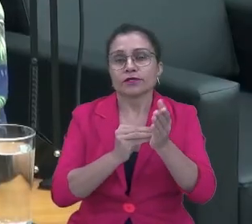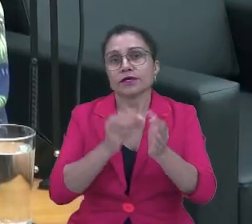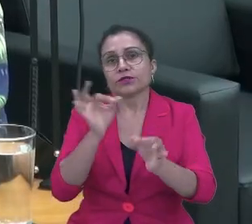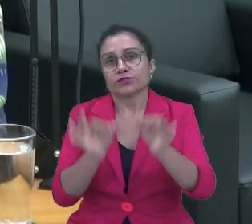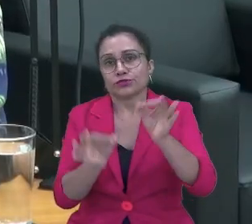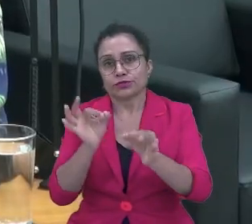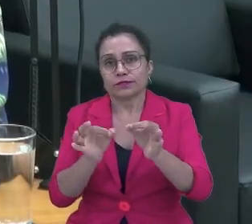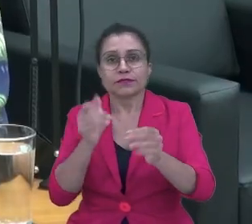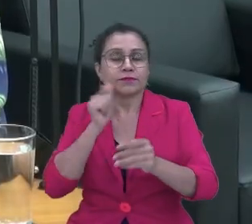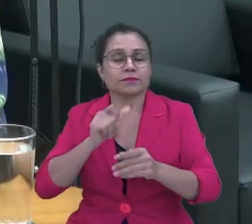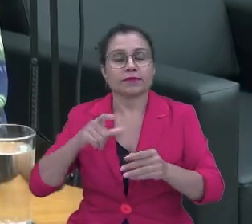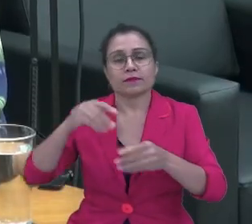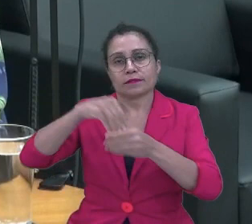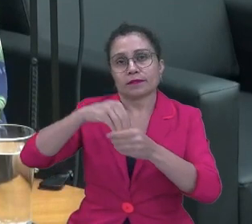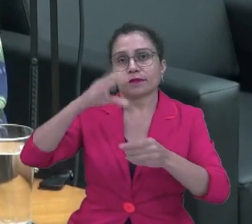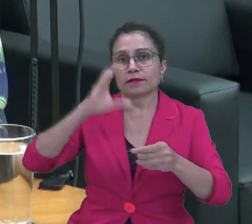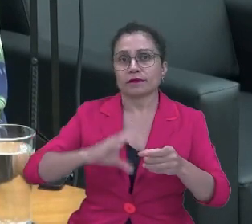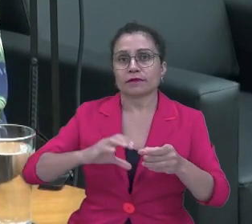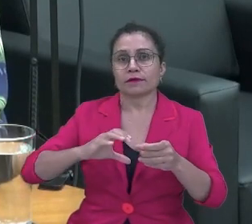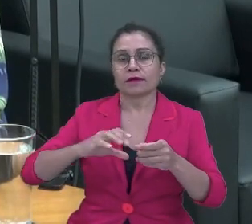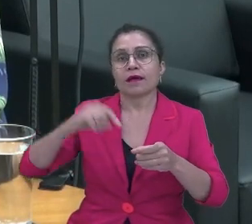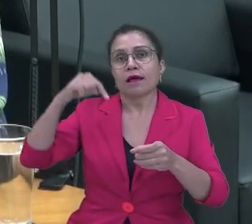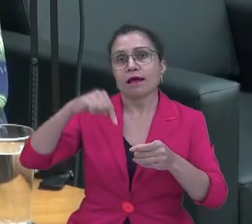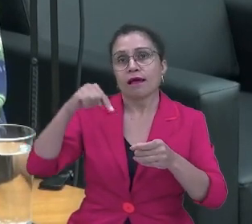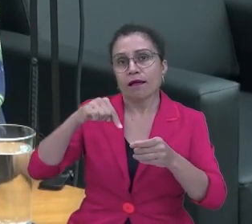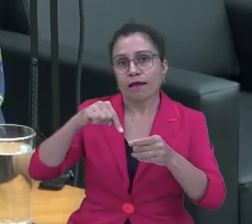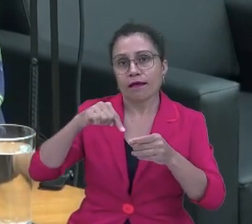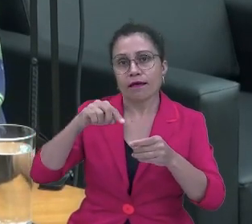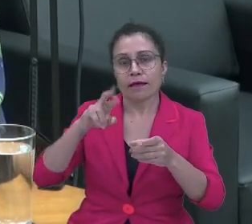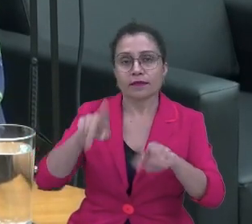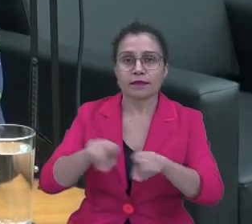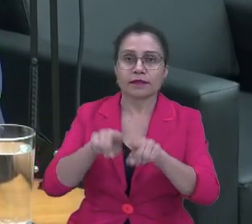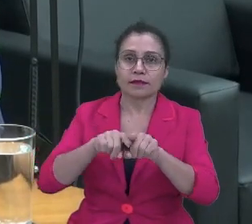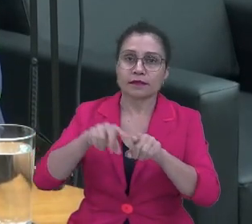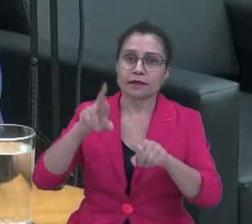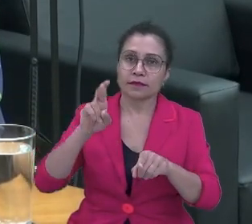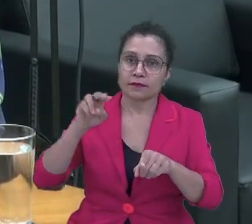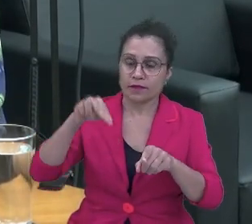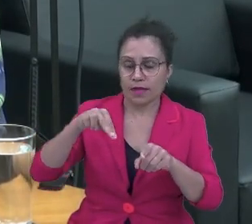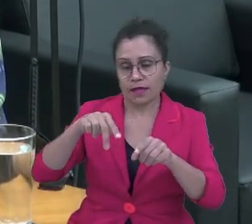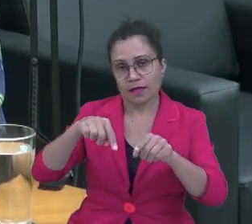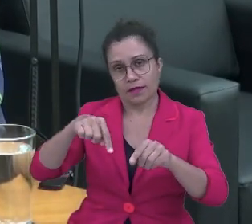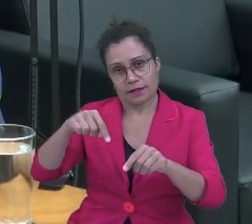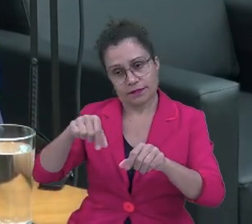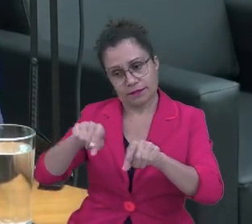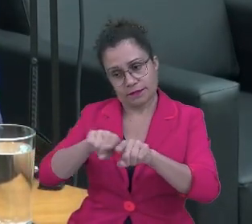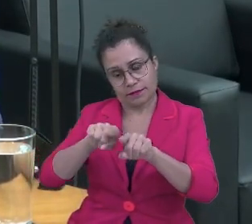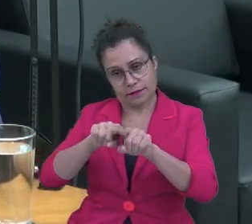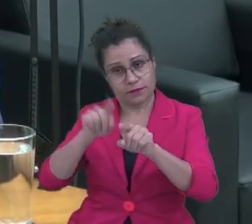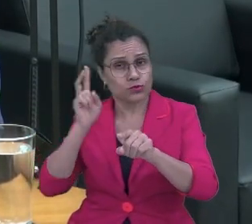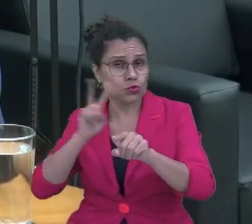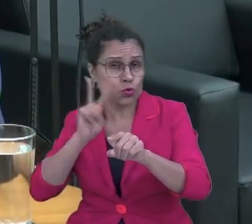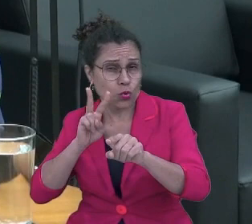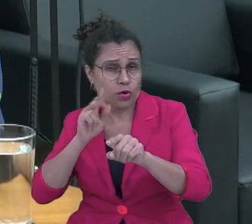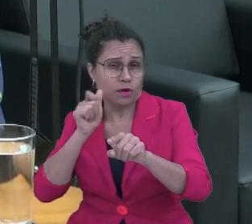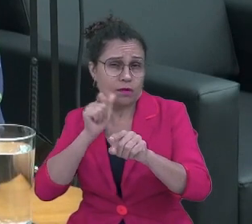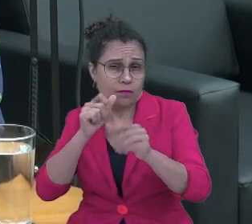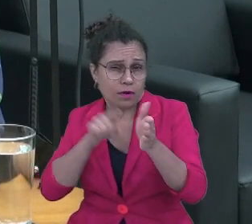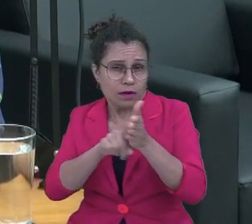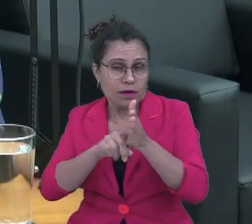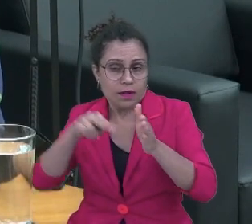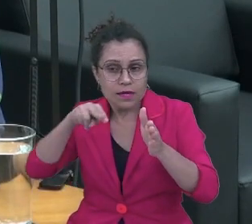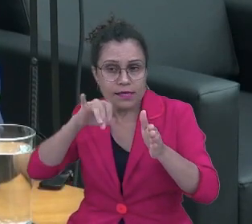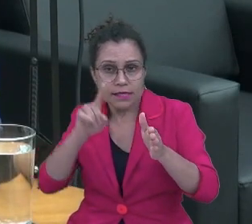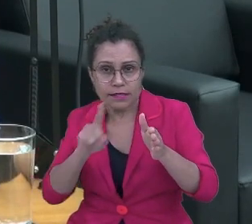mulheres enquanto cidadãs. Isso aqui no Rio Grande do Norte. Então, Nízia, para nós que estudamos história de mulheres, Nízia,